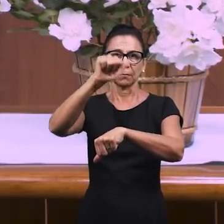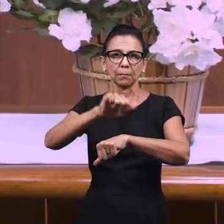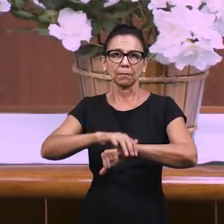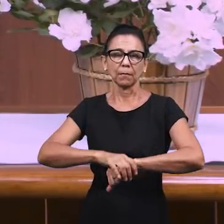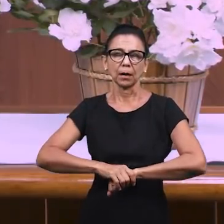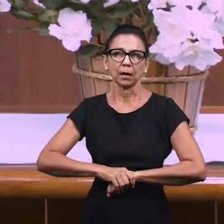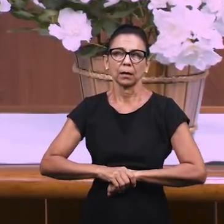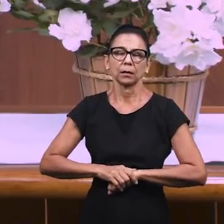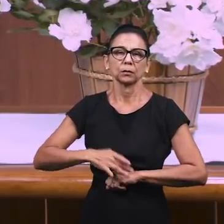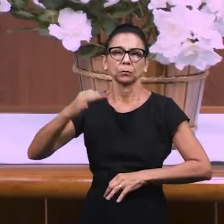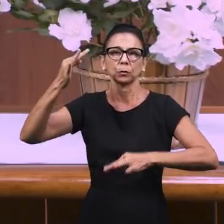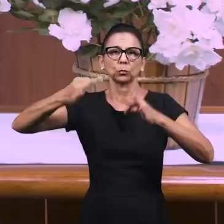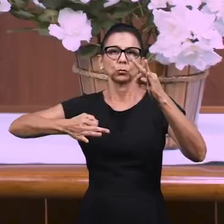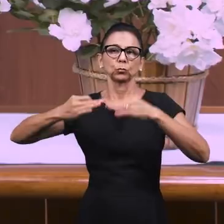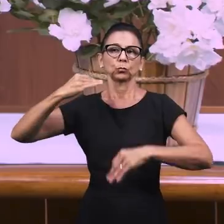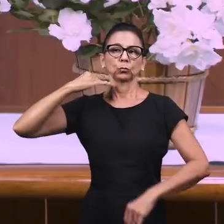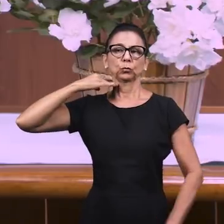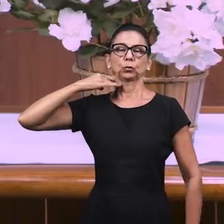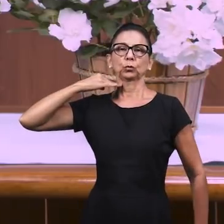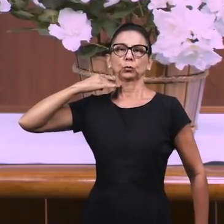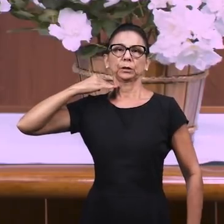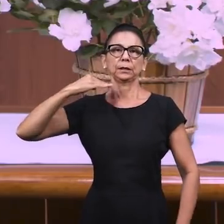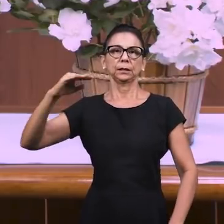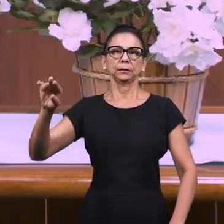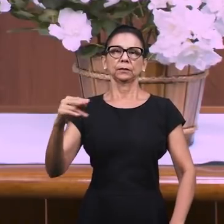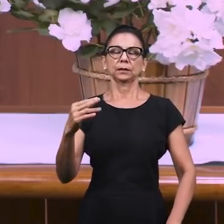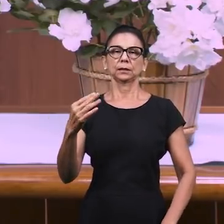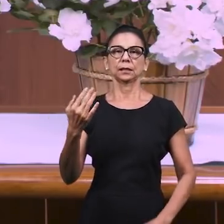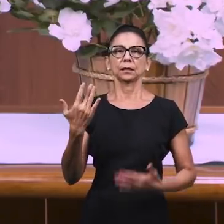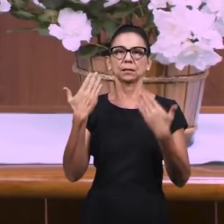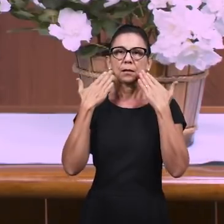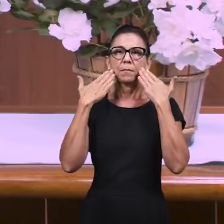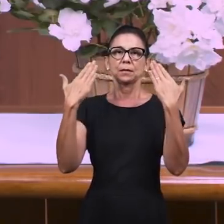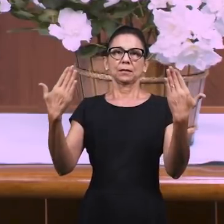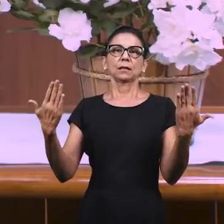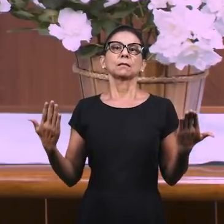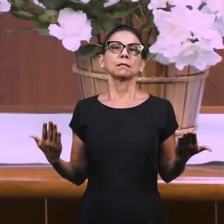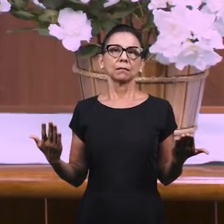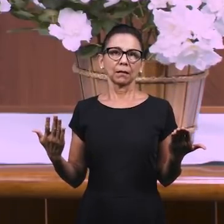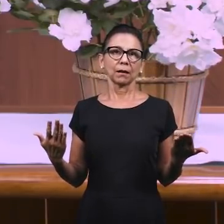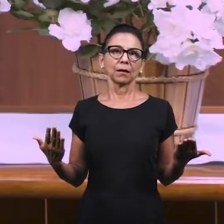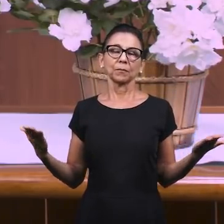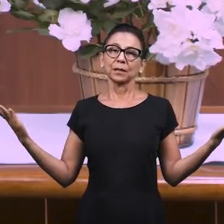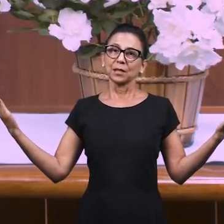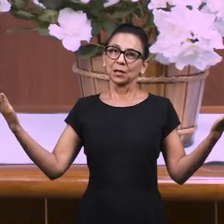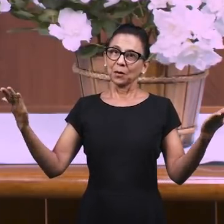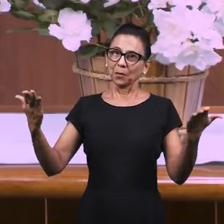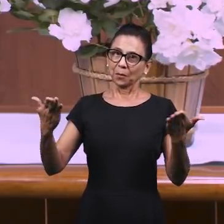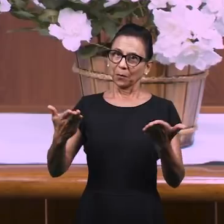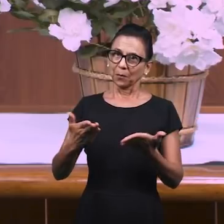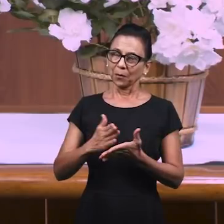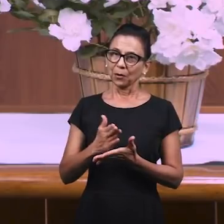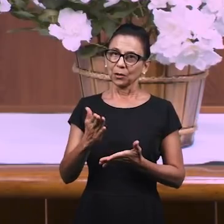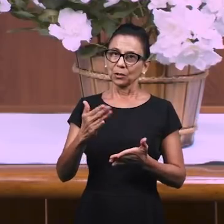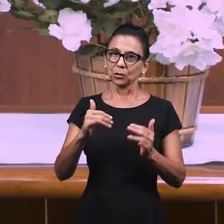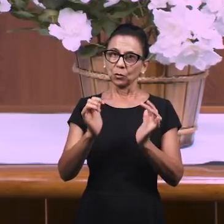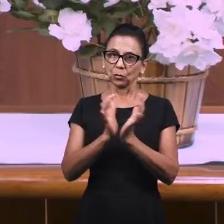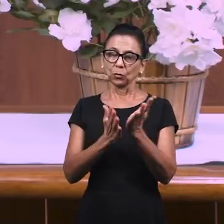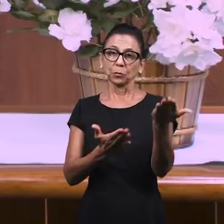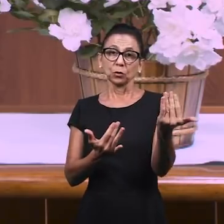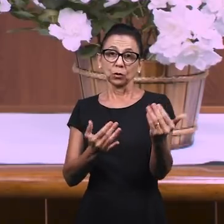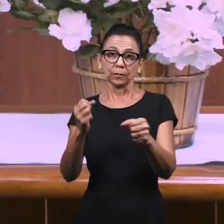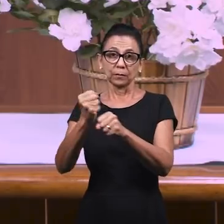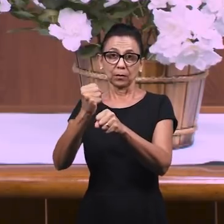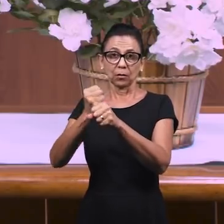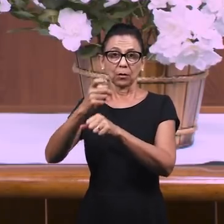para um júri, para estar diante do juiz, diante de um tribunal. Os jovens nesses dias estão notificando a obra